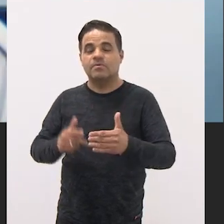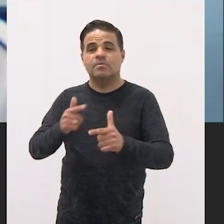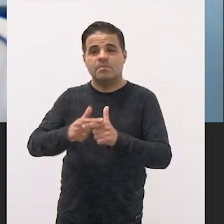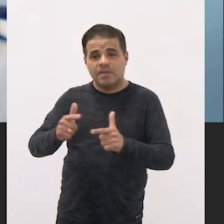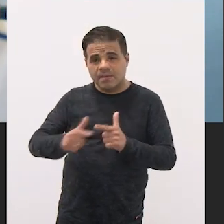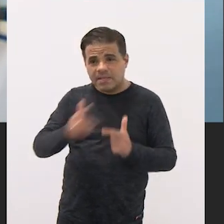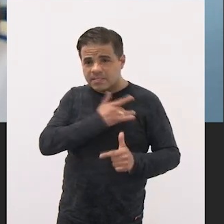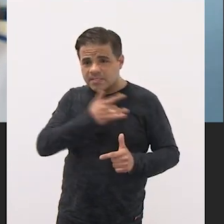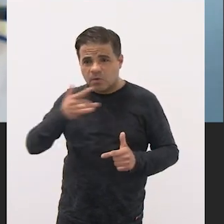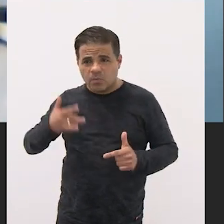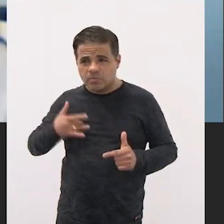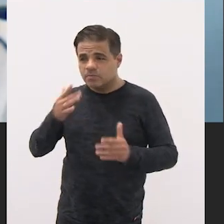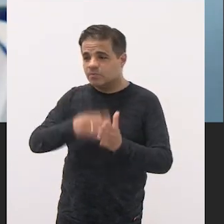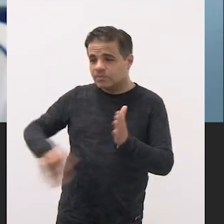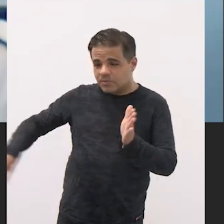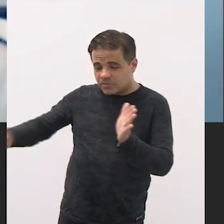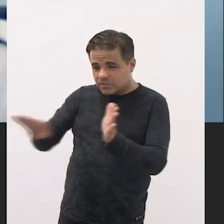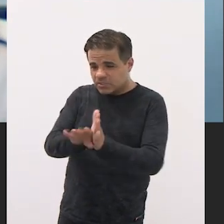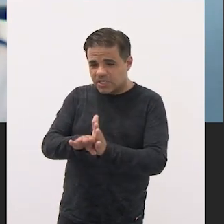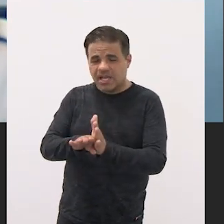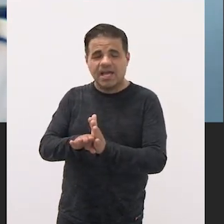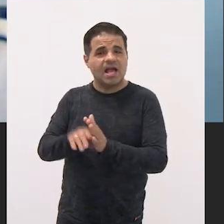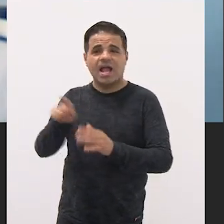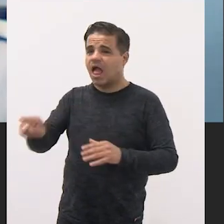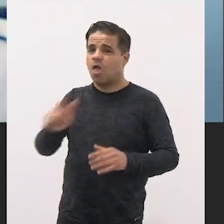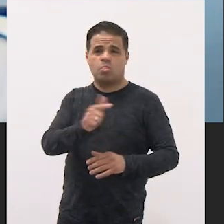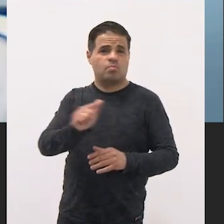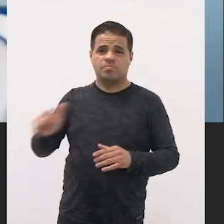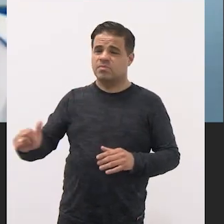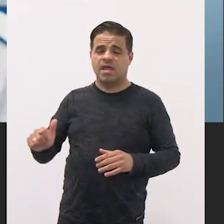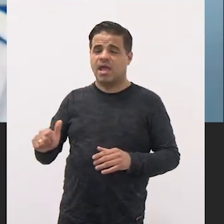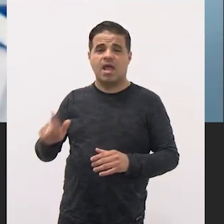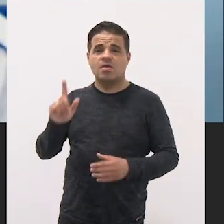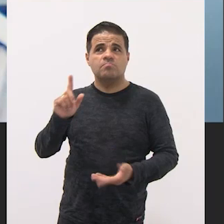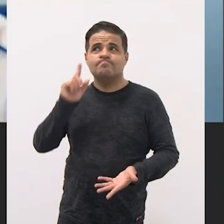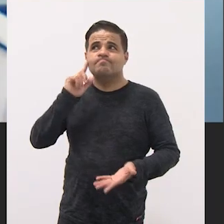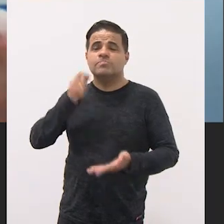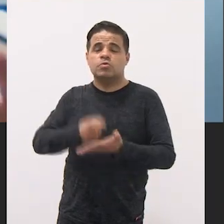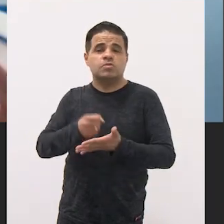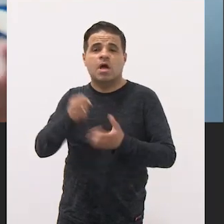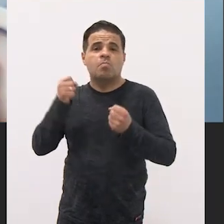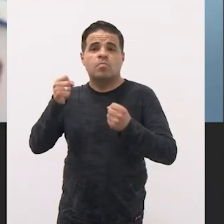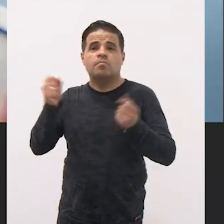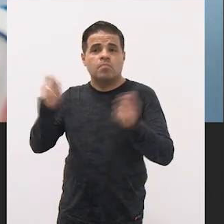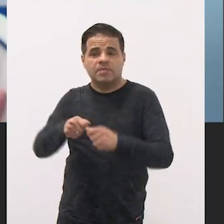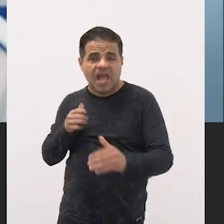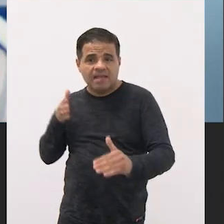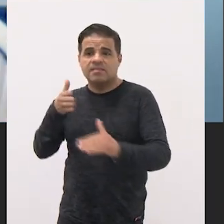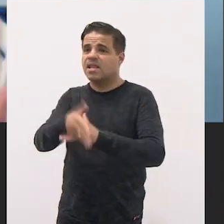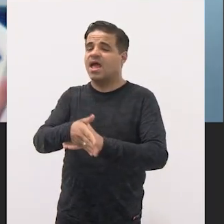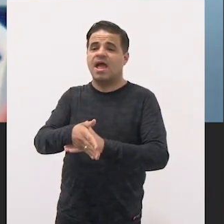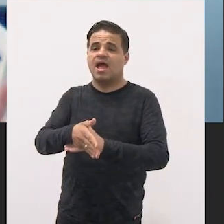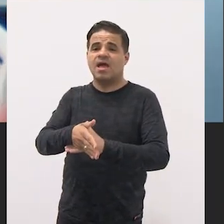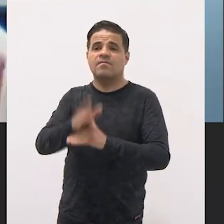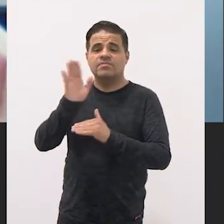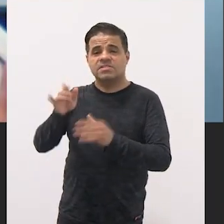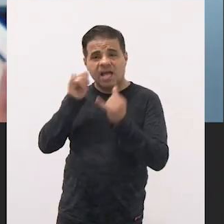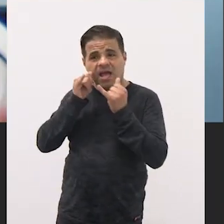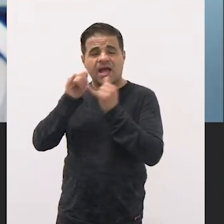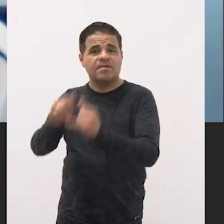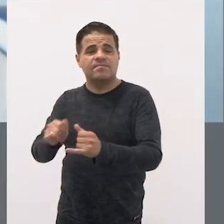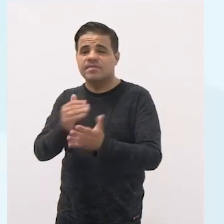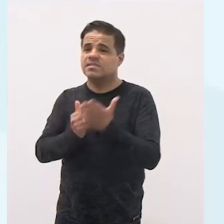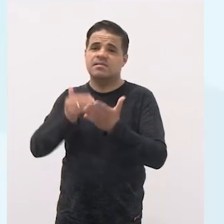quando chegam na unidade, você não tem uma resolução de poder entrar, você já evita que você não